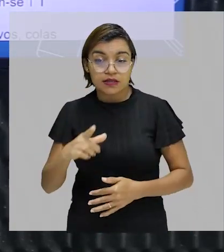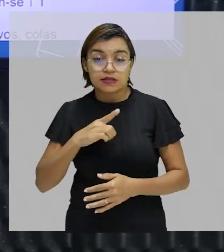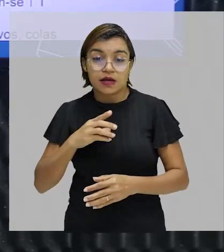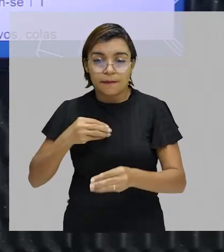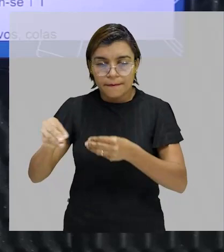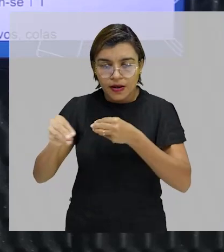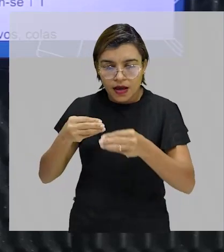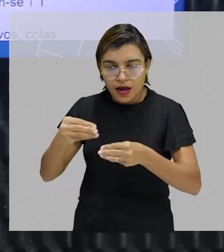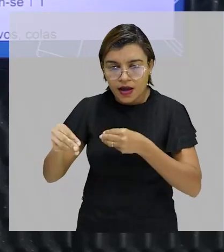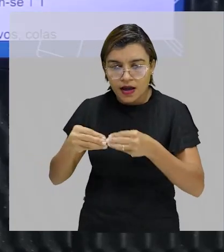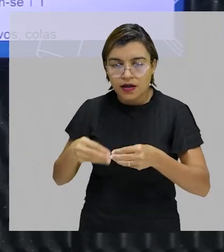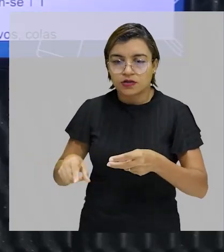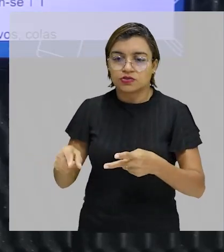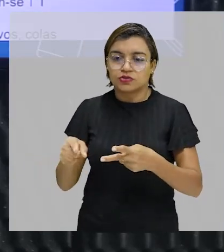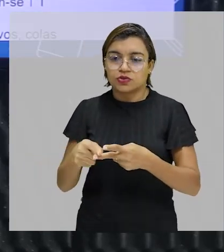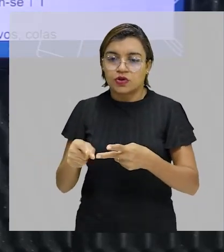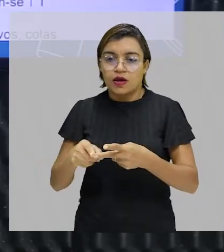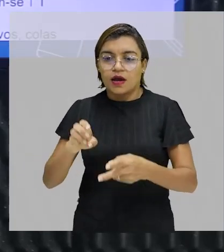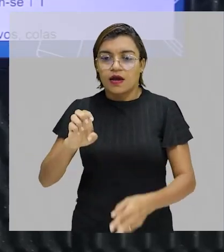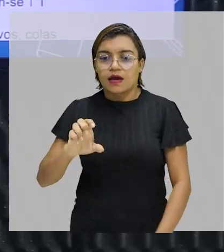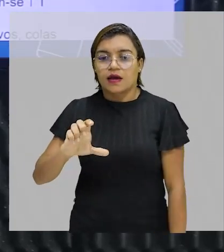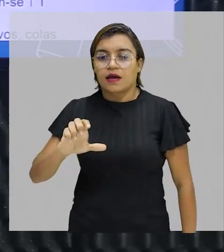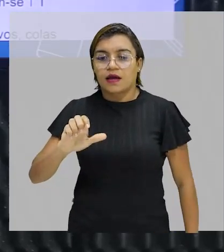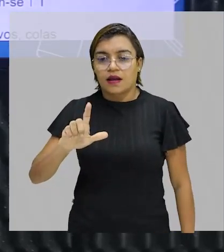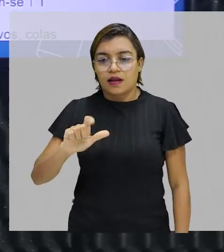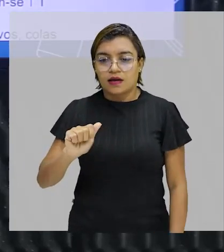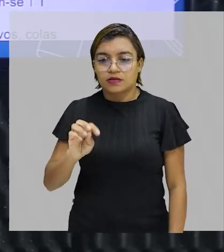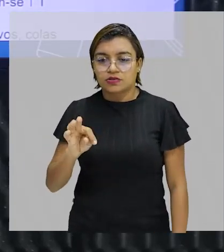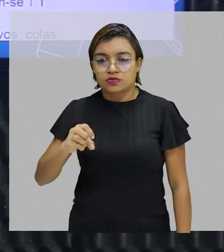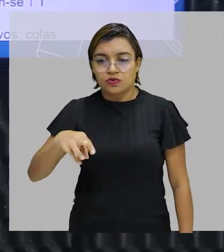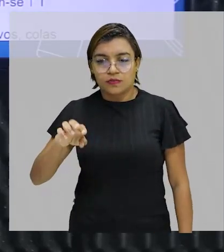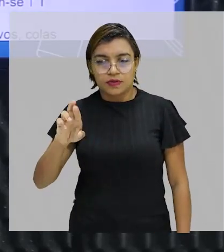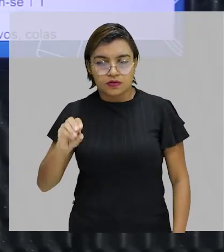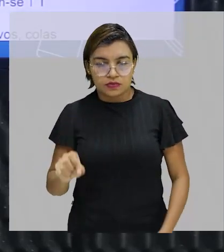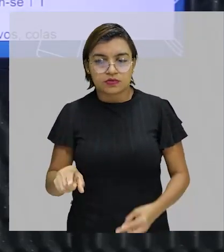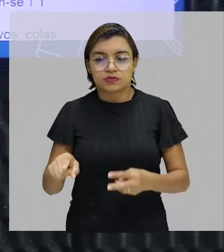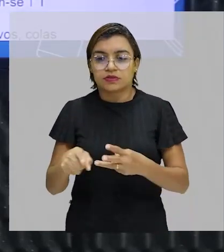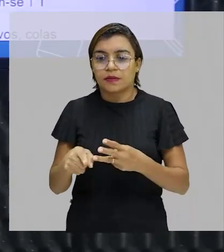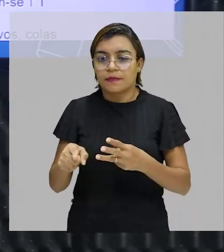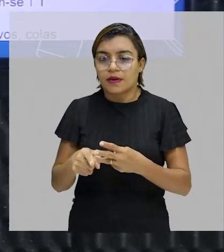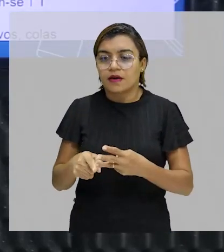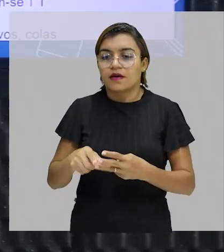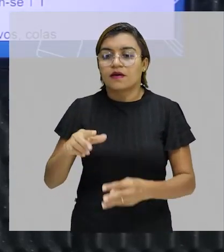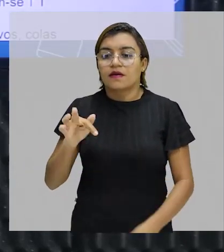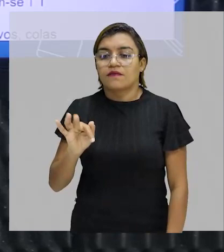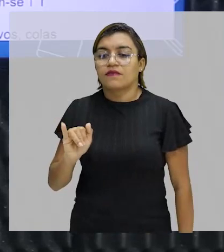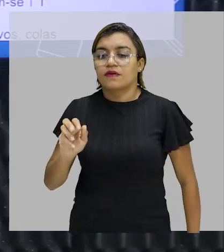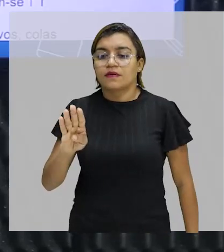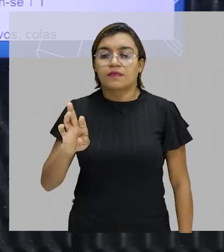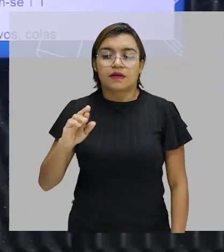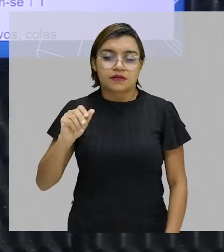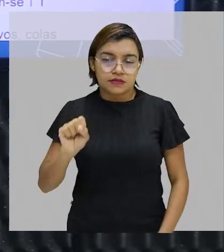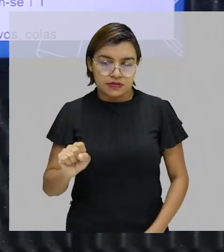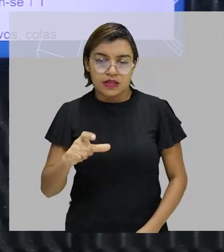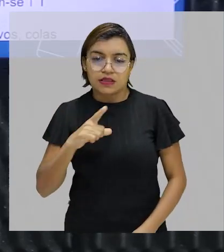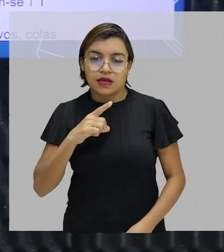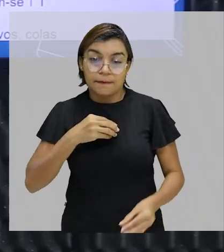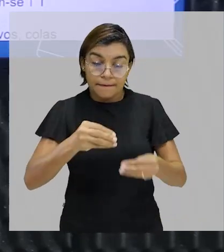plásticos, os elastômeros e as fibras, certo? Quando falamos de plásticos, nós temos os plásticos do